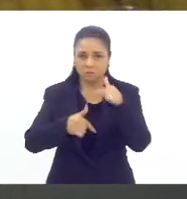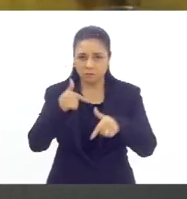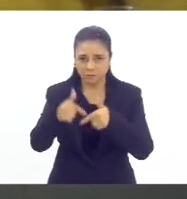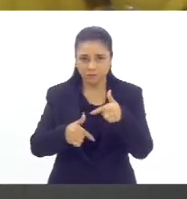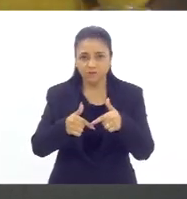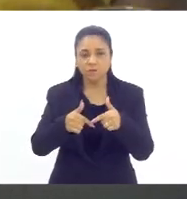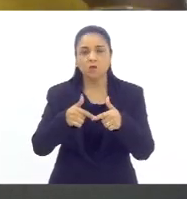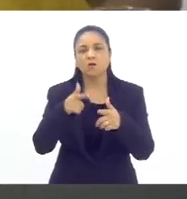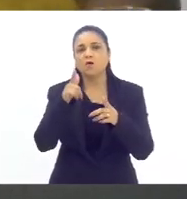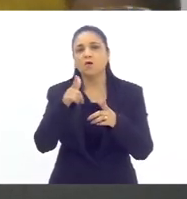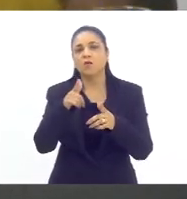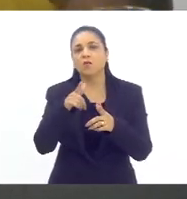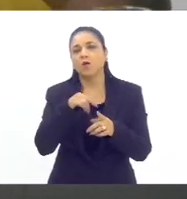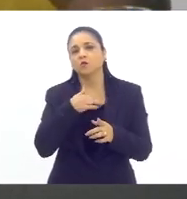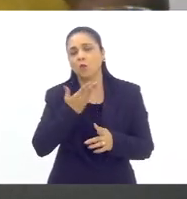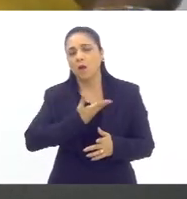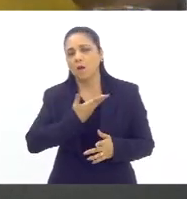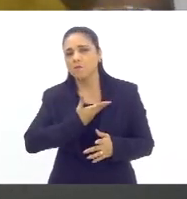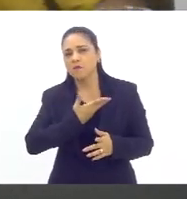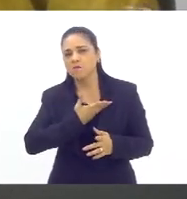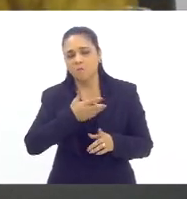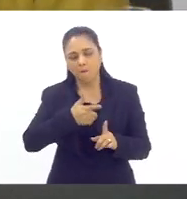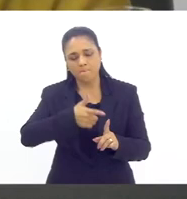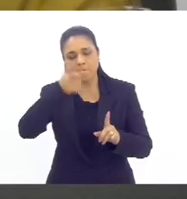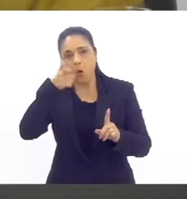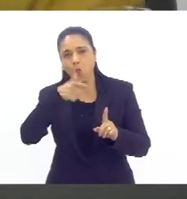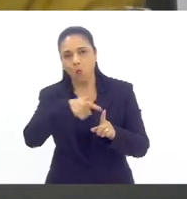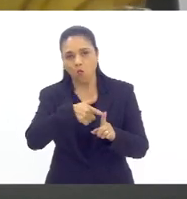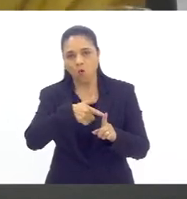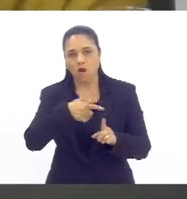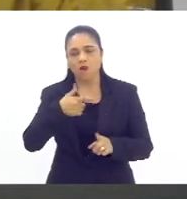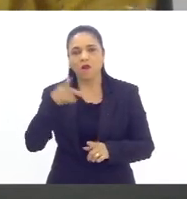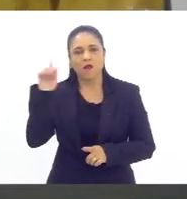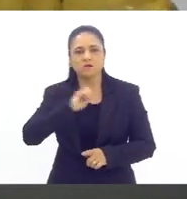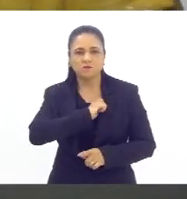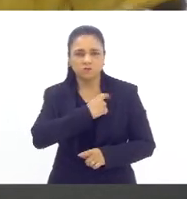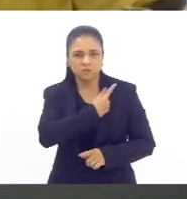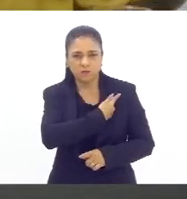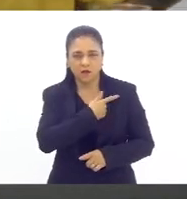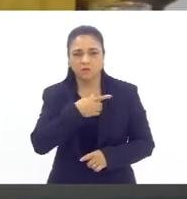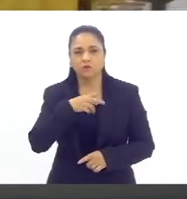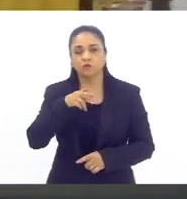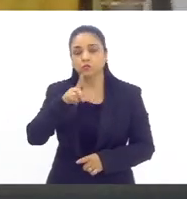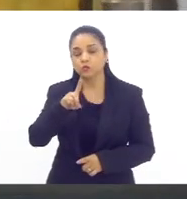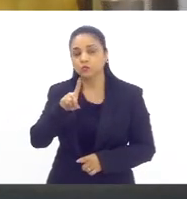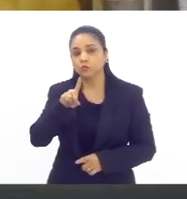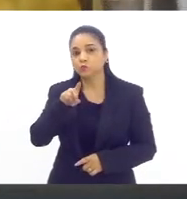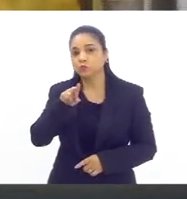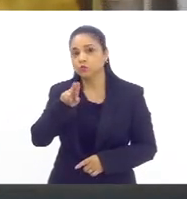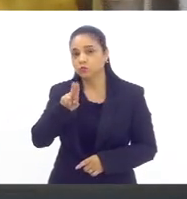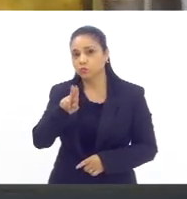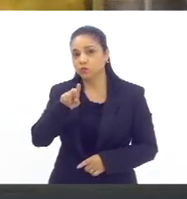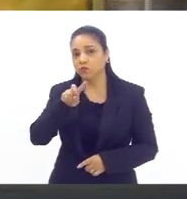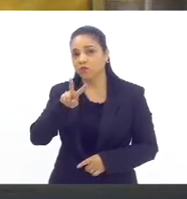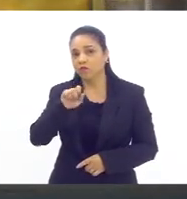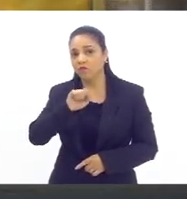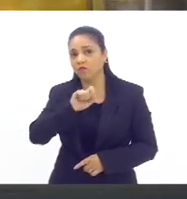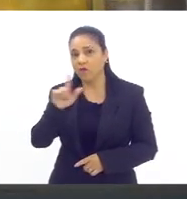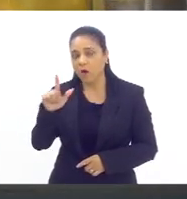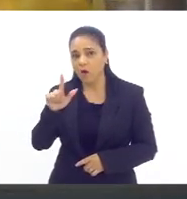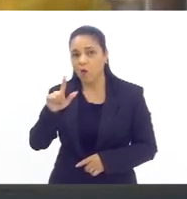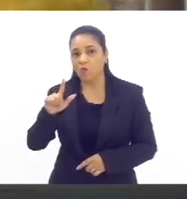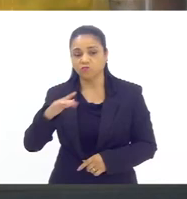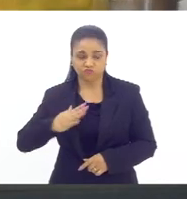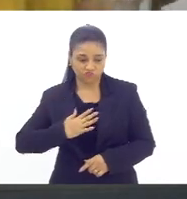companheiro lá em São Gonçalo Durval assassinado lembra por um sargento da